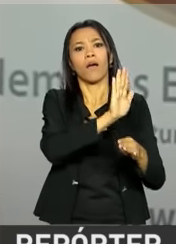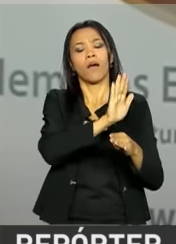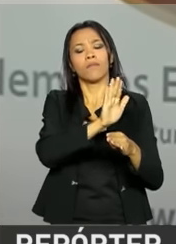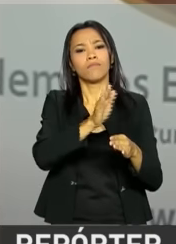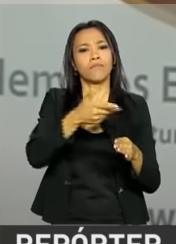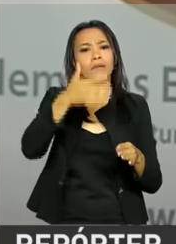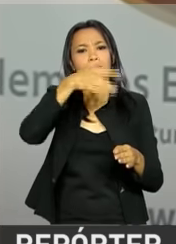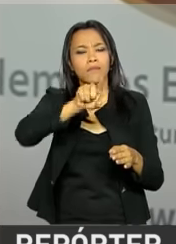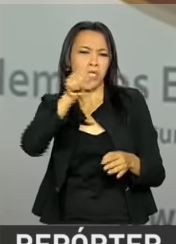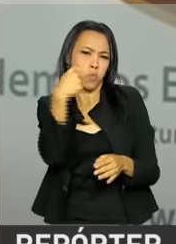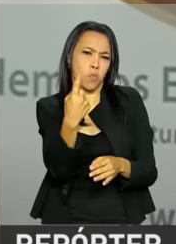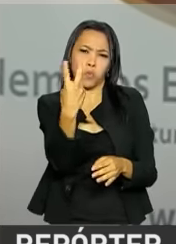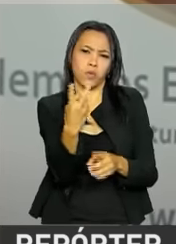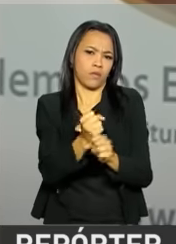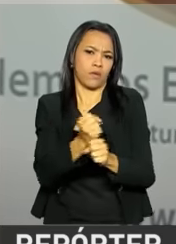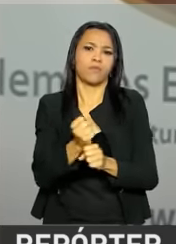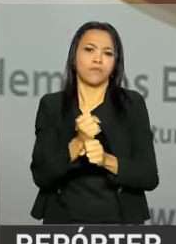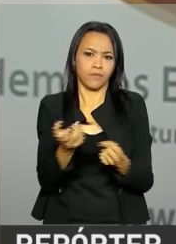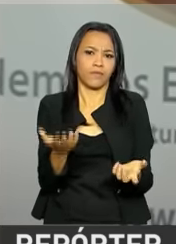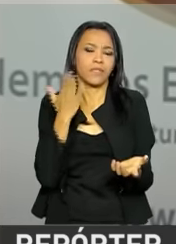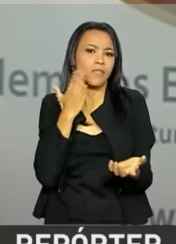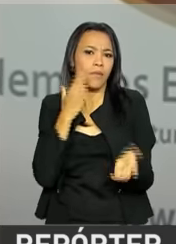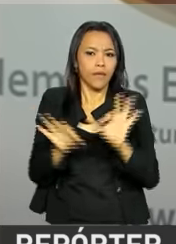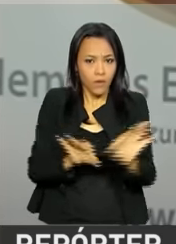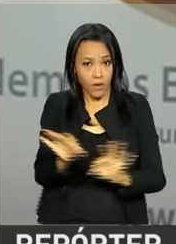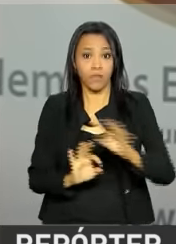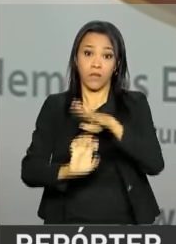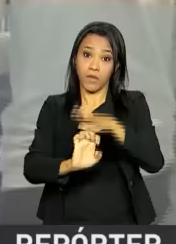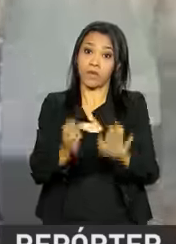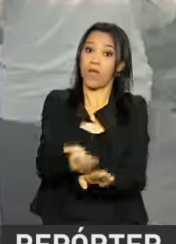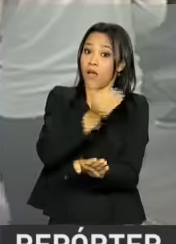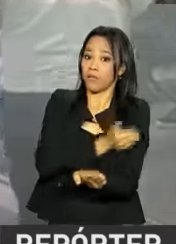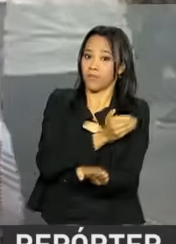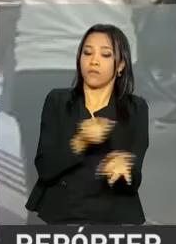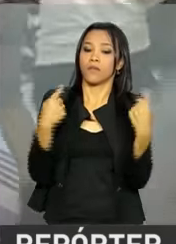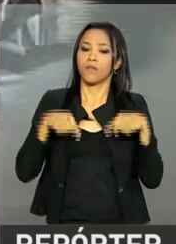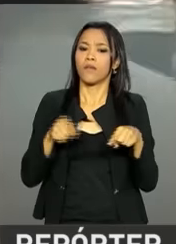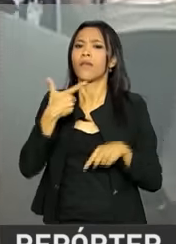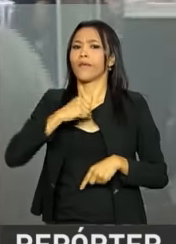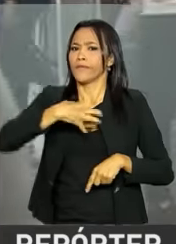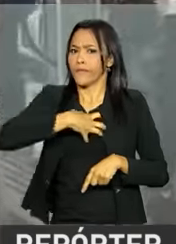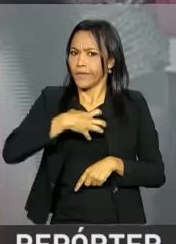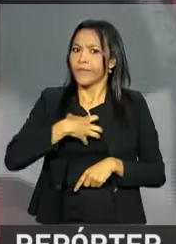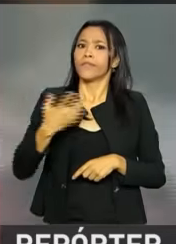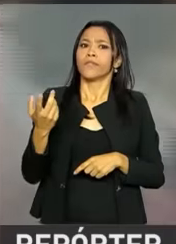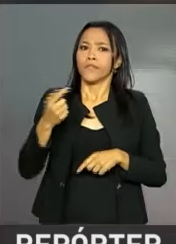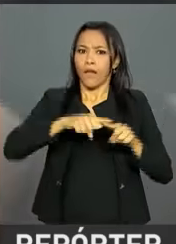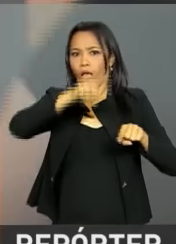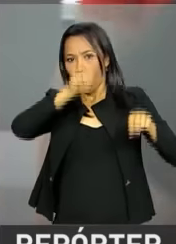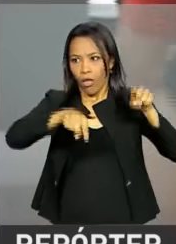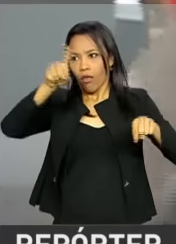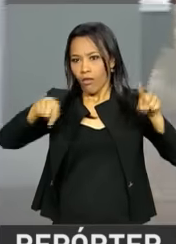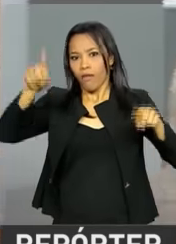que venha daqui a 1 ano ou 2 anos ele tem que se precaver anteriormente quem sente no cotidiano e no bolso as variações da